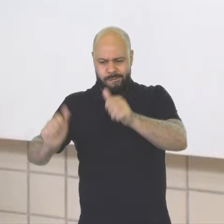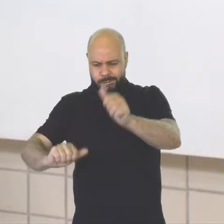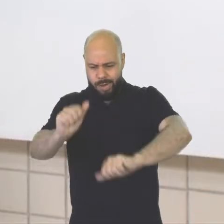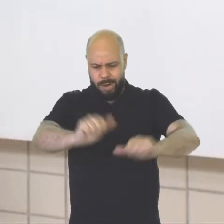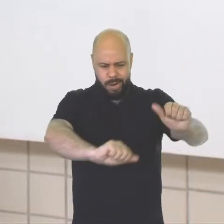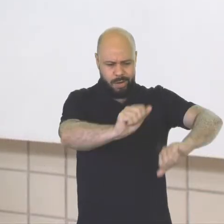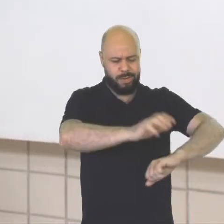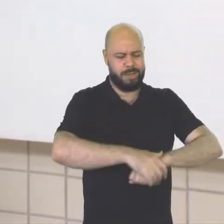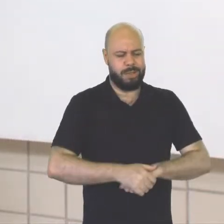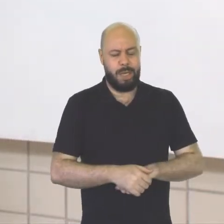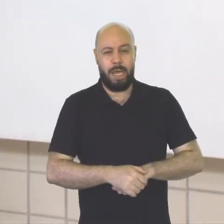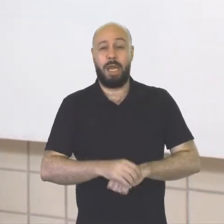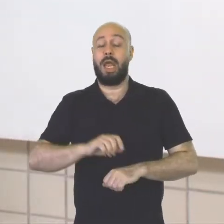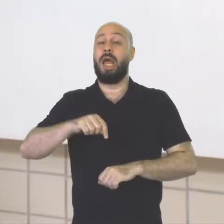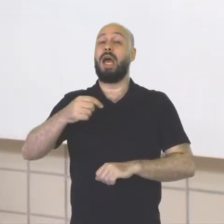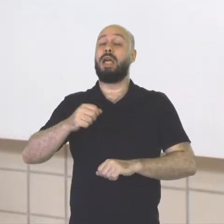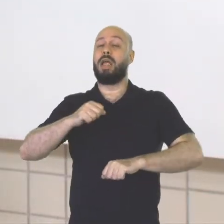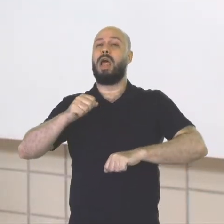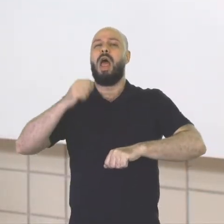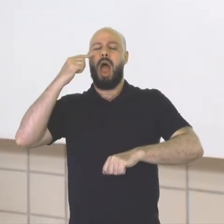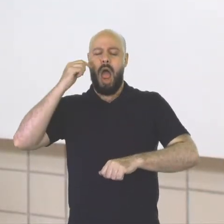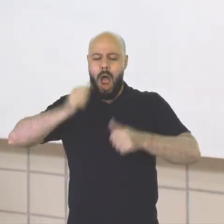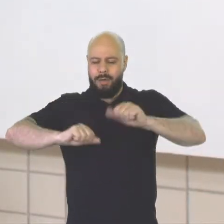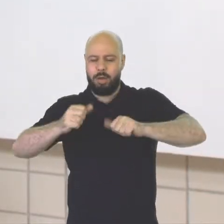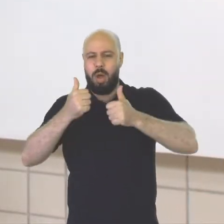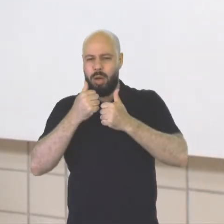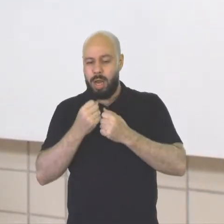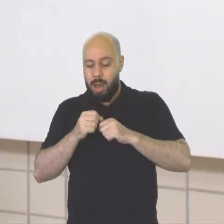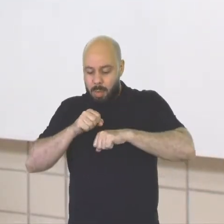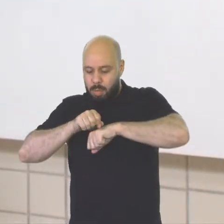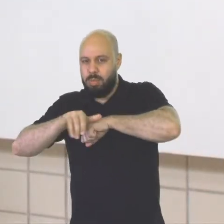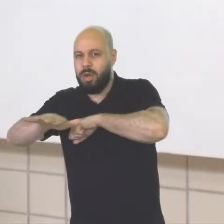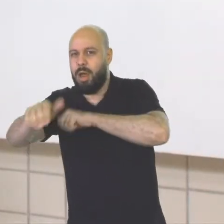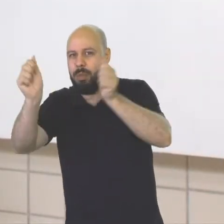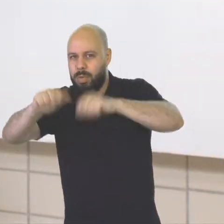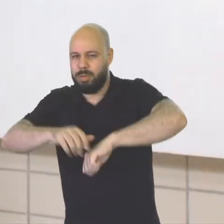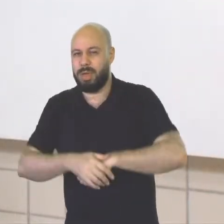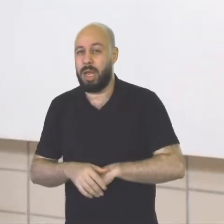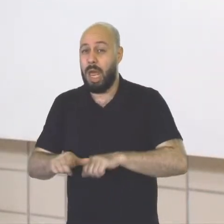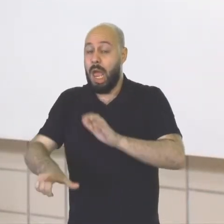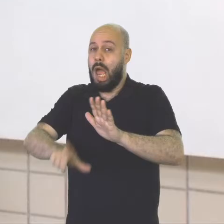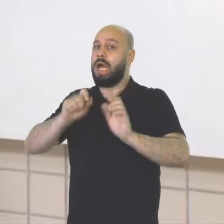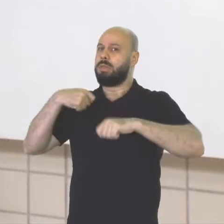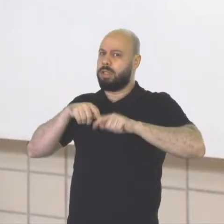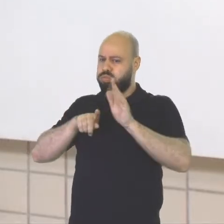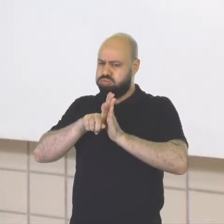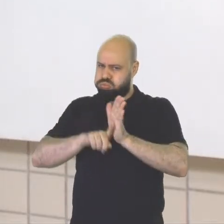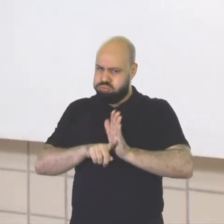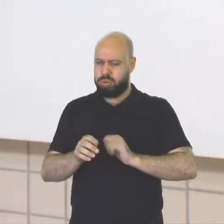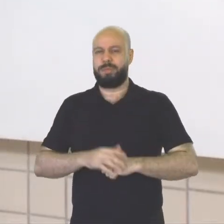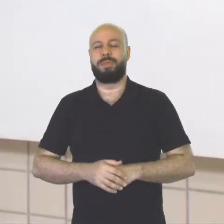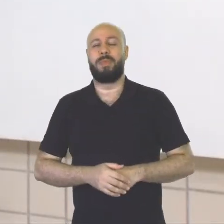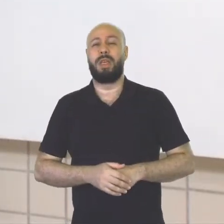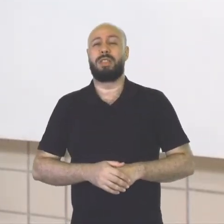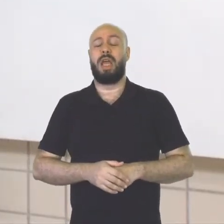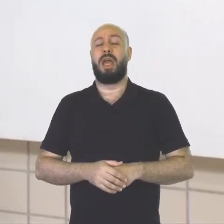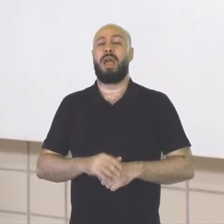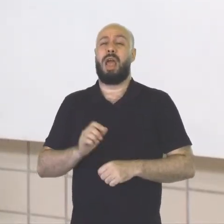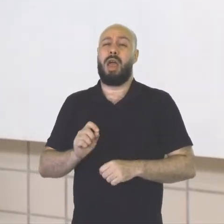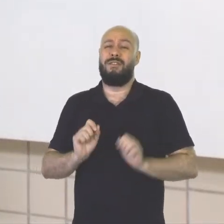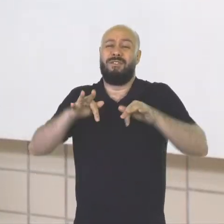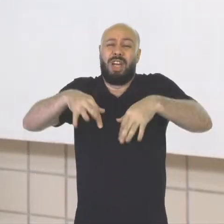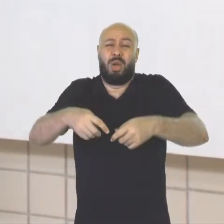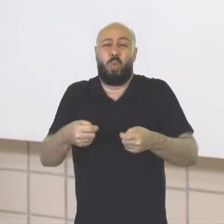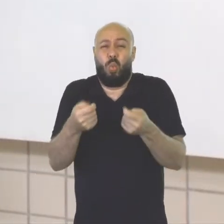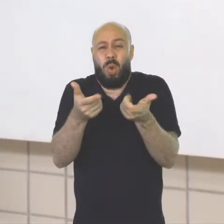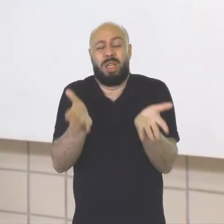notícia adiante, beleza? Não se esqueçam de estudar, pessoal. As nossas aulas já estão acabando, essa é a penúltima aula. Eu estarei com